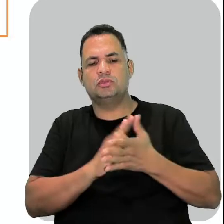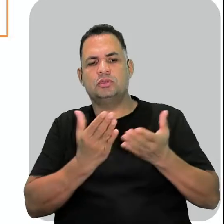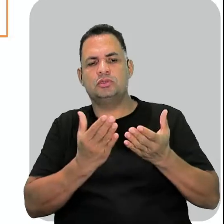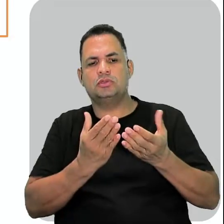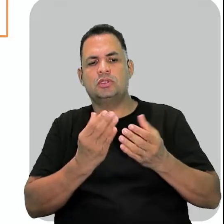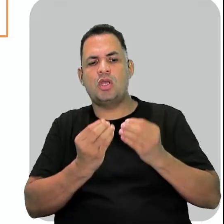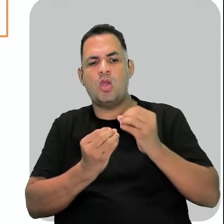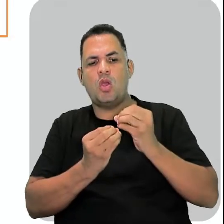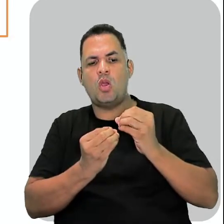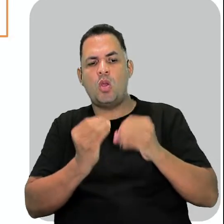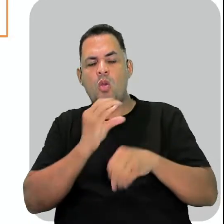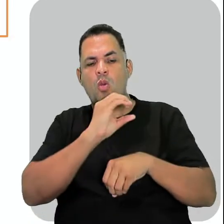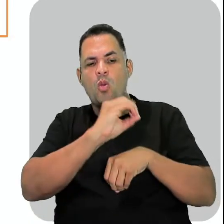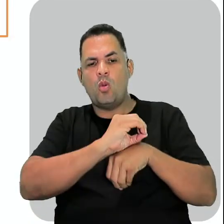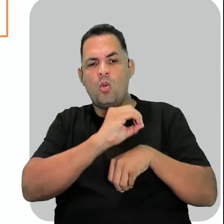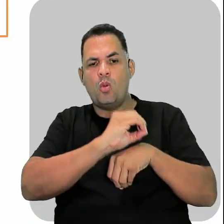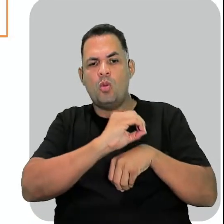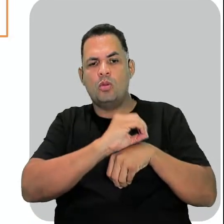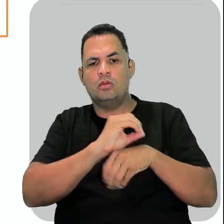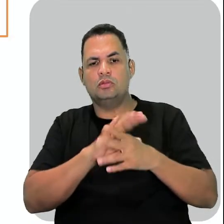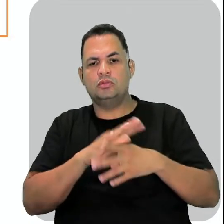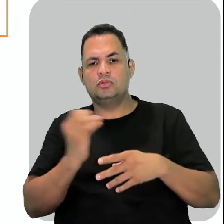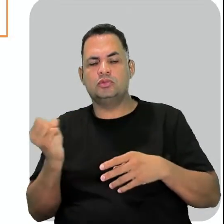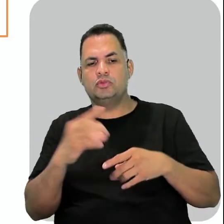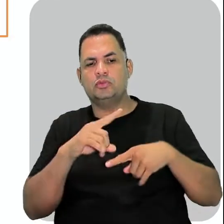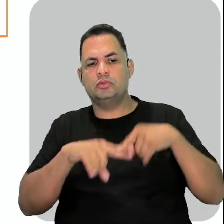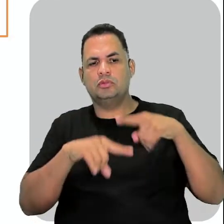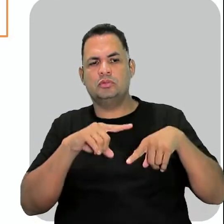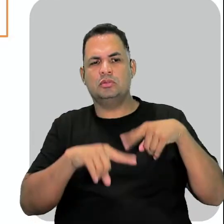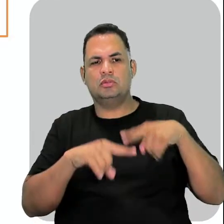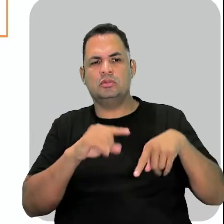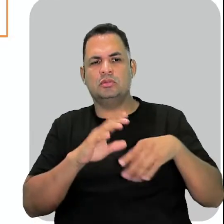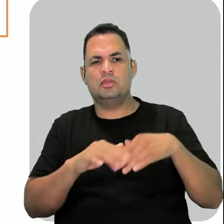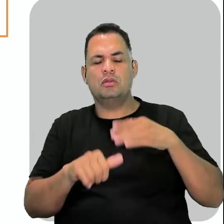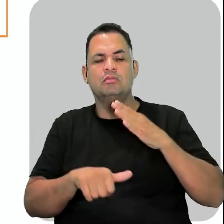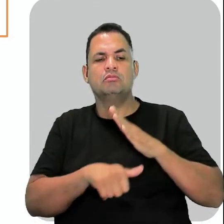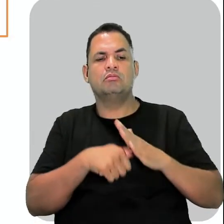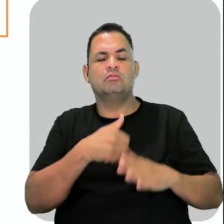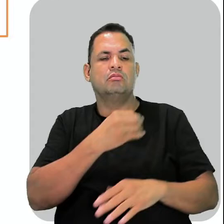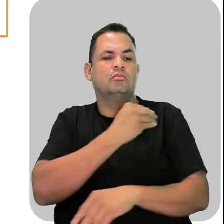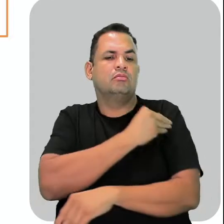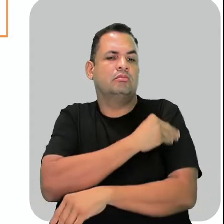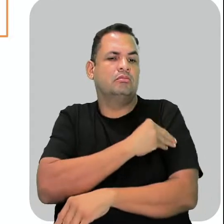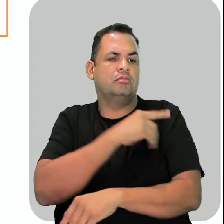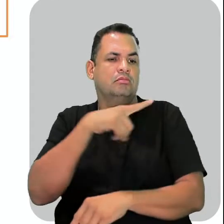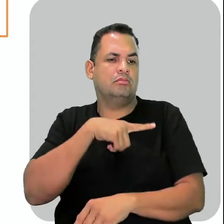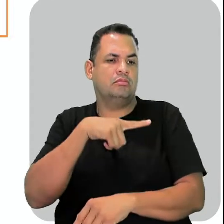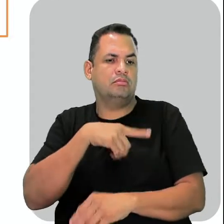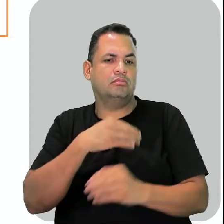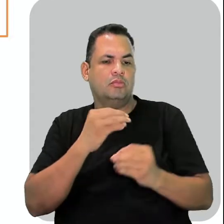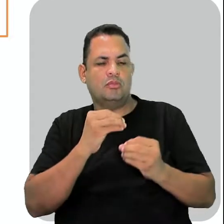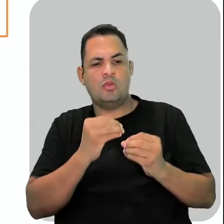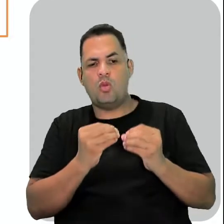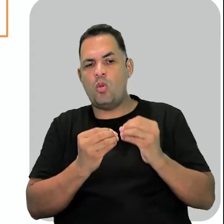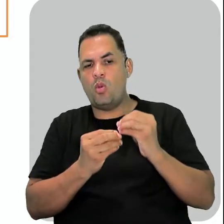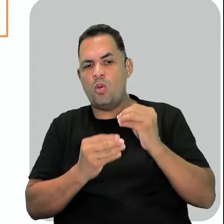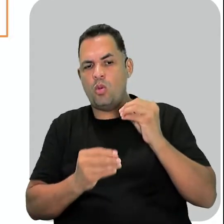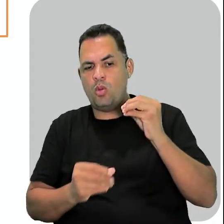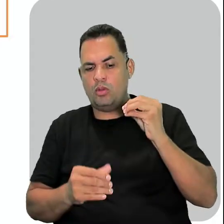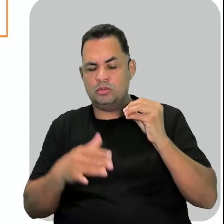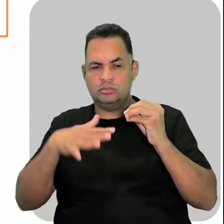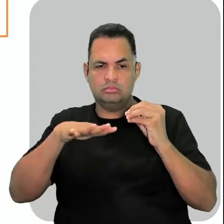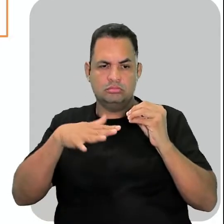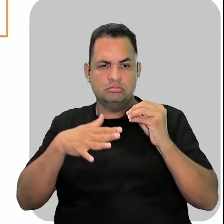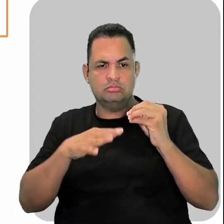e aí ele vai formar um produto novo. Quando o meu álcool é primário e eu tiver a oxidação